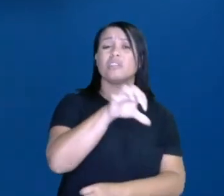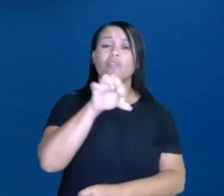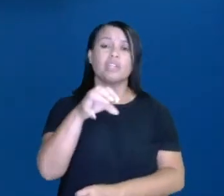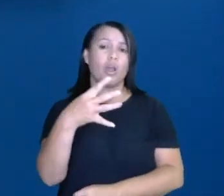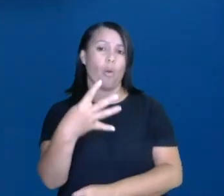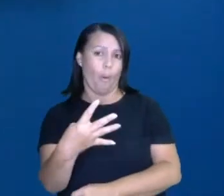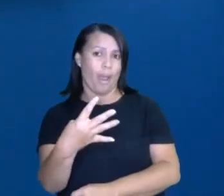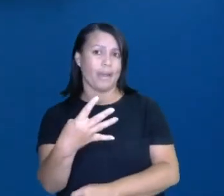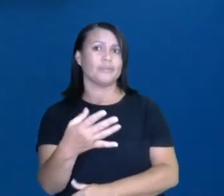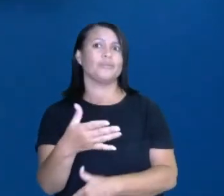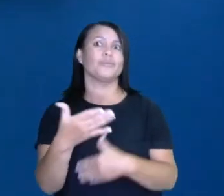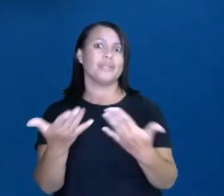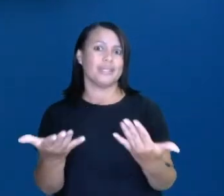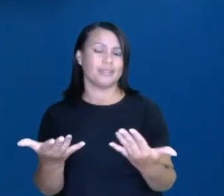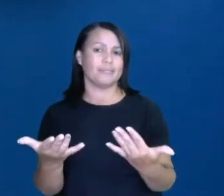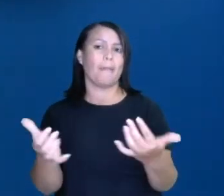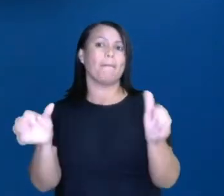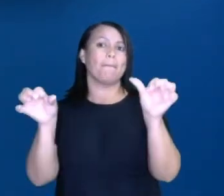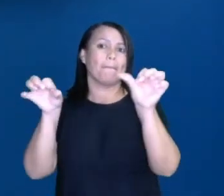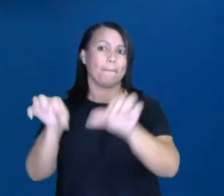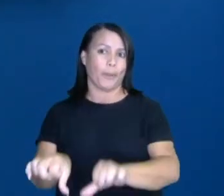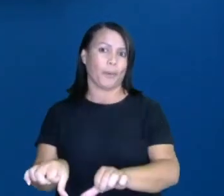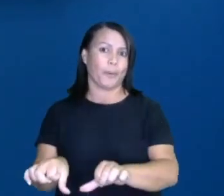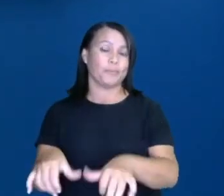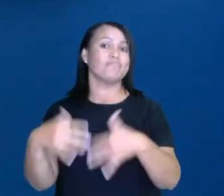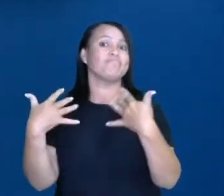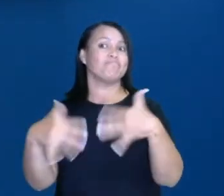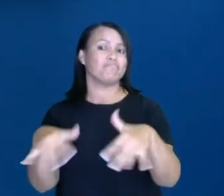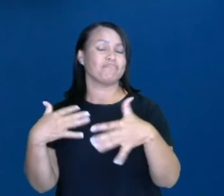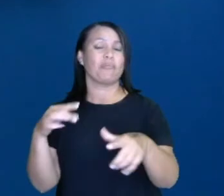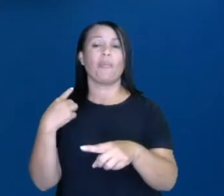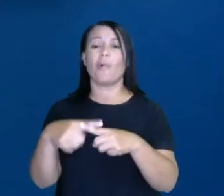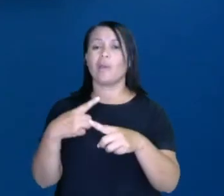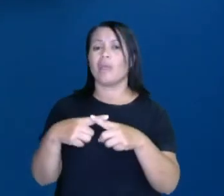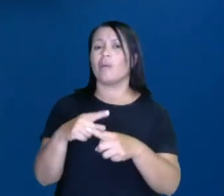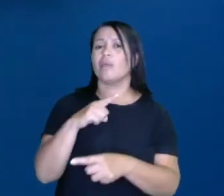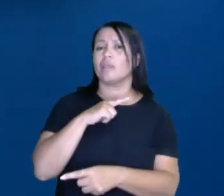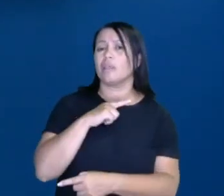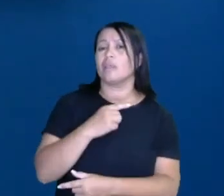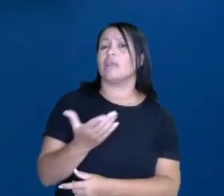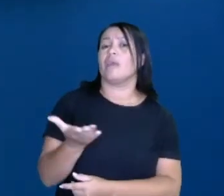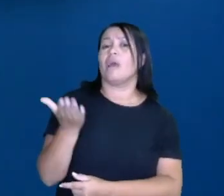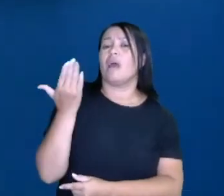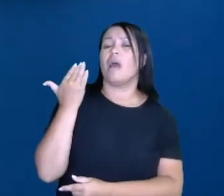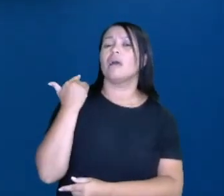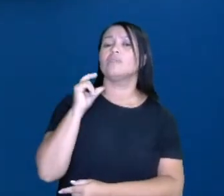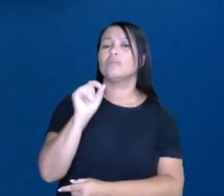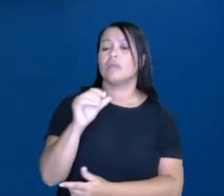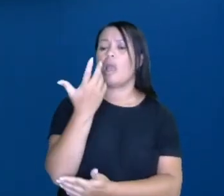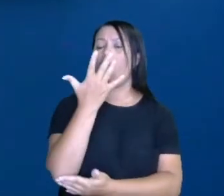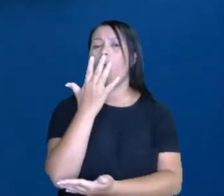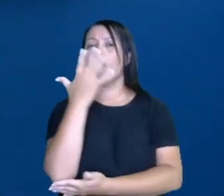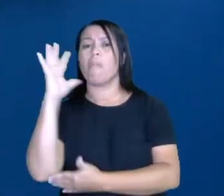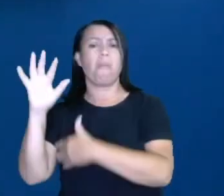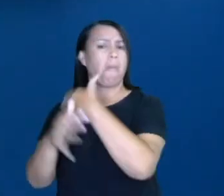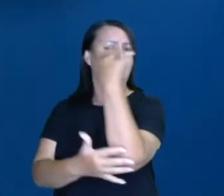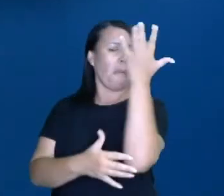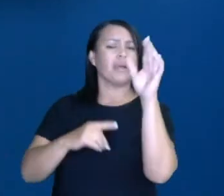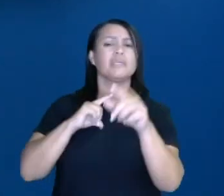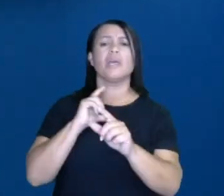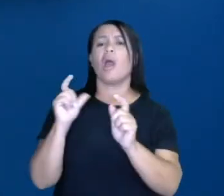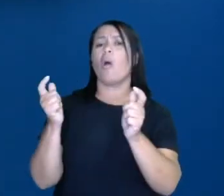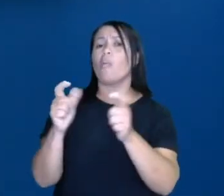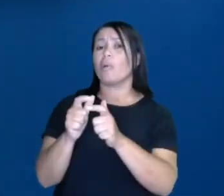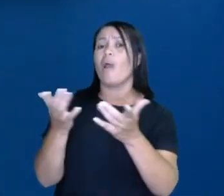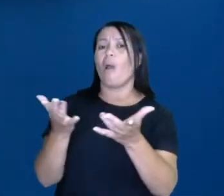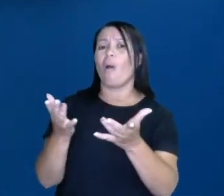essa situação ainda se complica um pouco mais. O que ainda a gente tinha de Mata Atlântica, né, resquício de